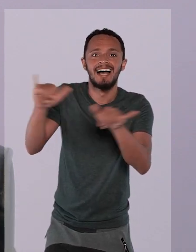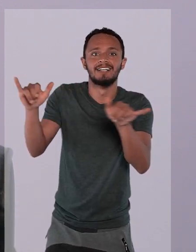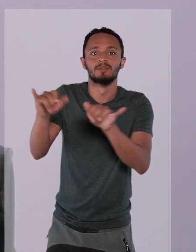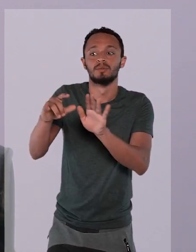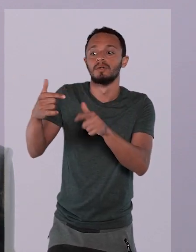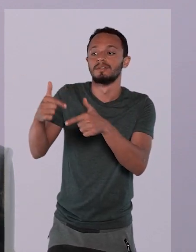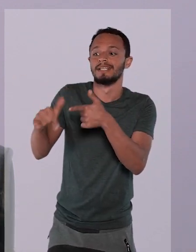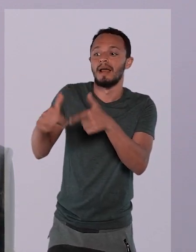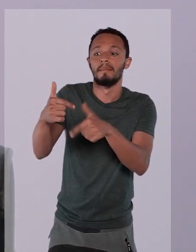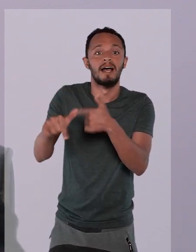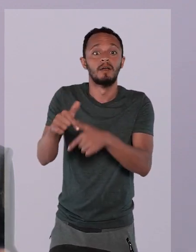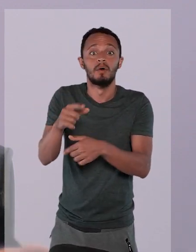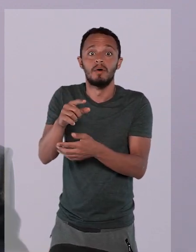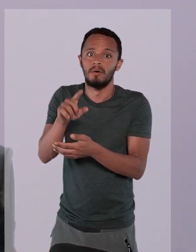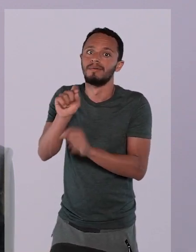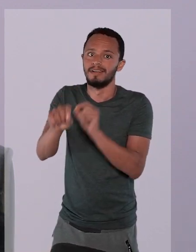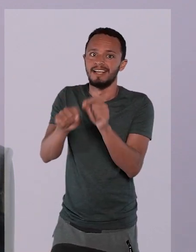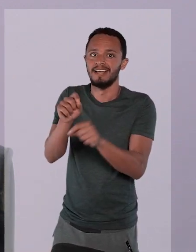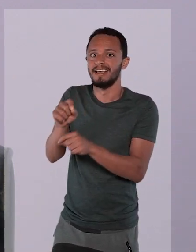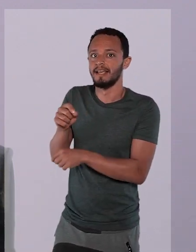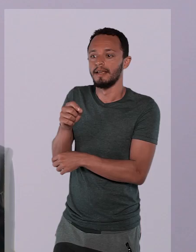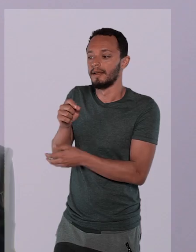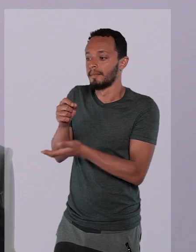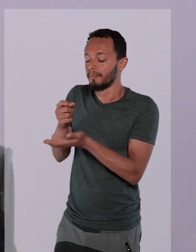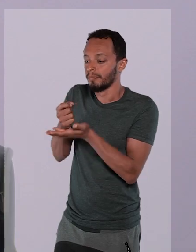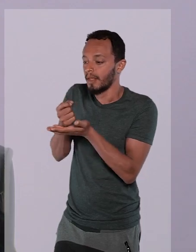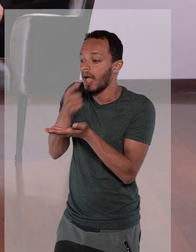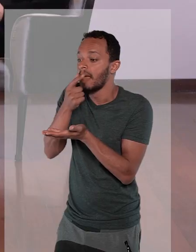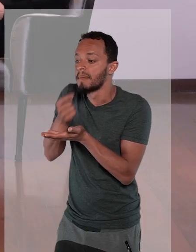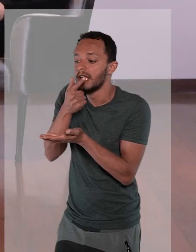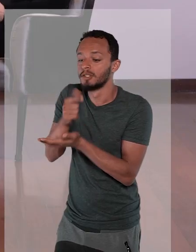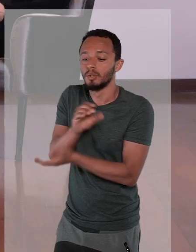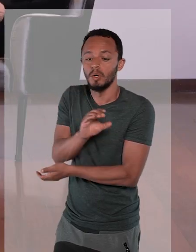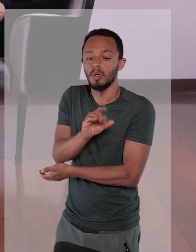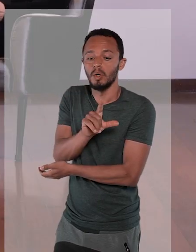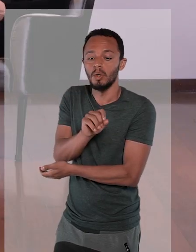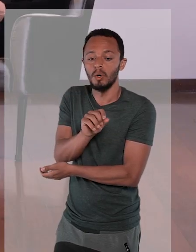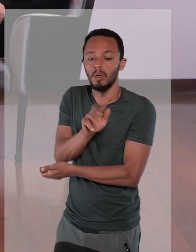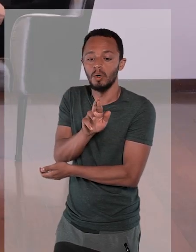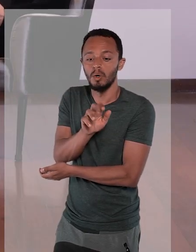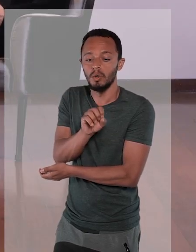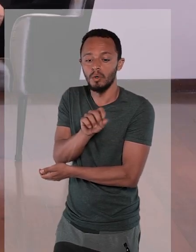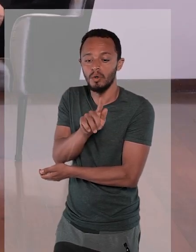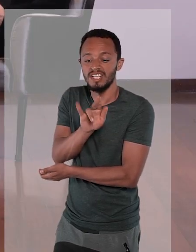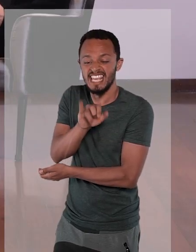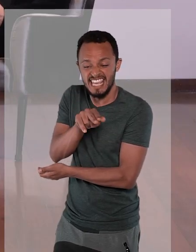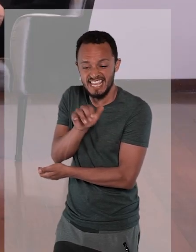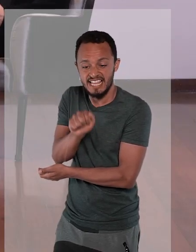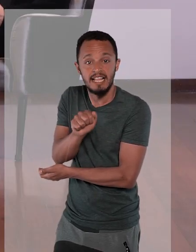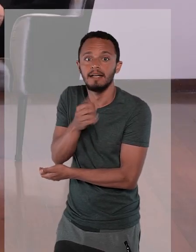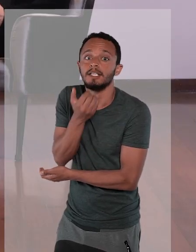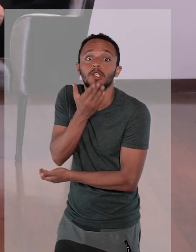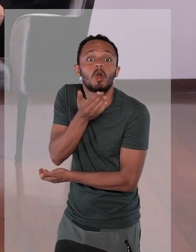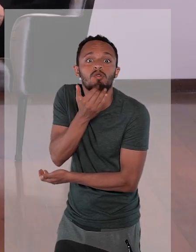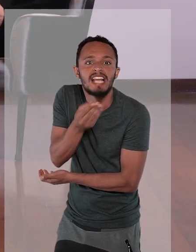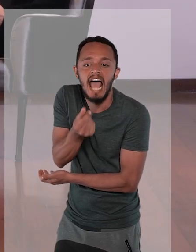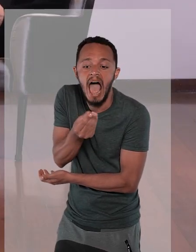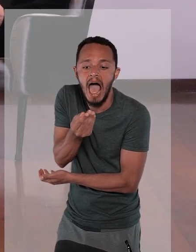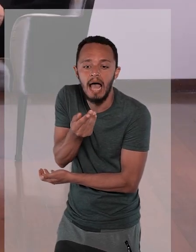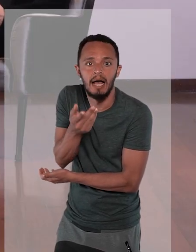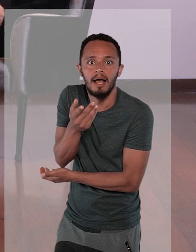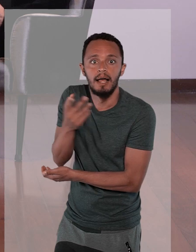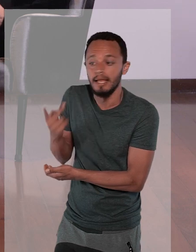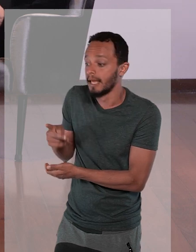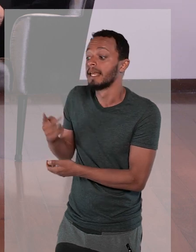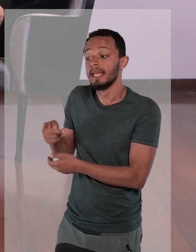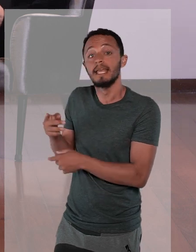dizendo que a cloroquina não servia, a vida dele virou um inferno. Né? Meu colega da Fiocruz, lá de Manaus, trabalho excepcional, Marcos Lacerda, meu